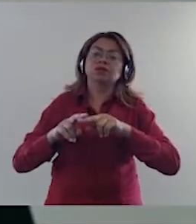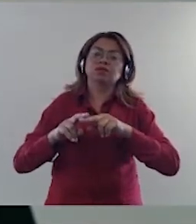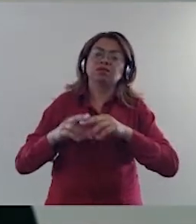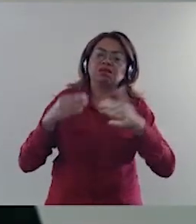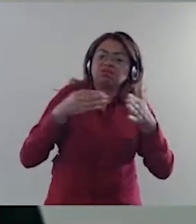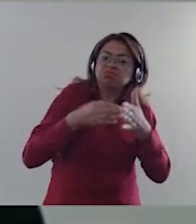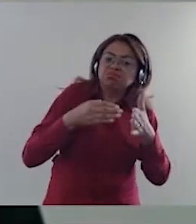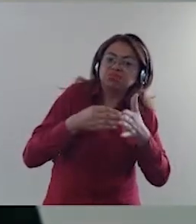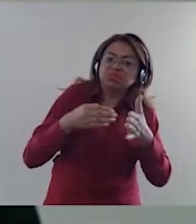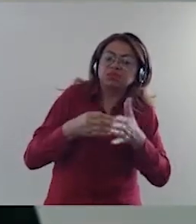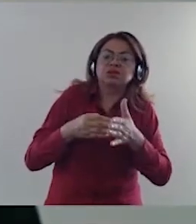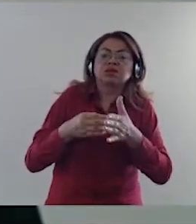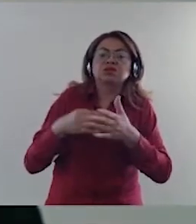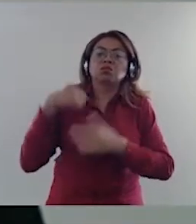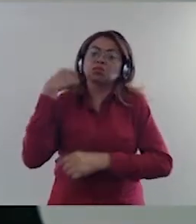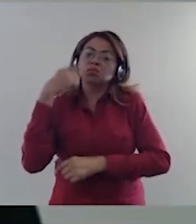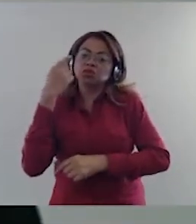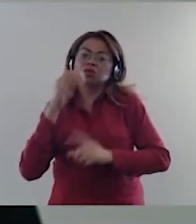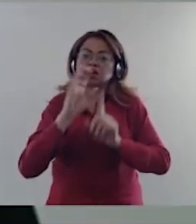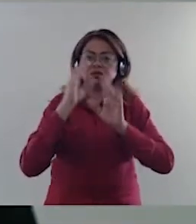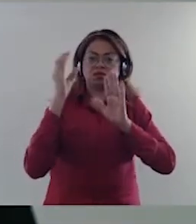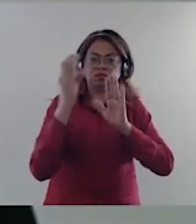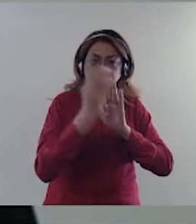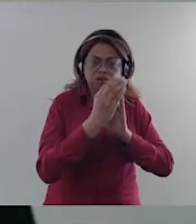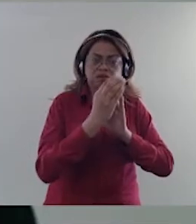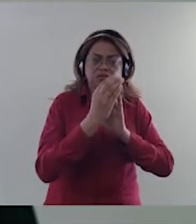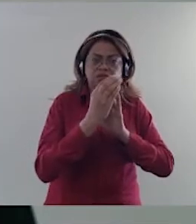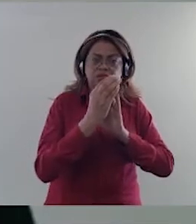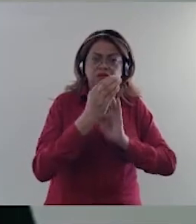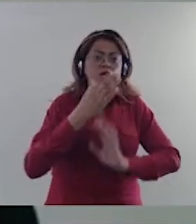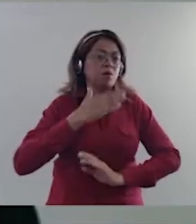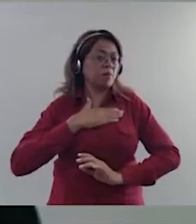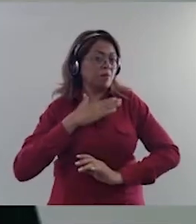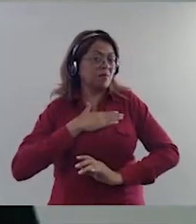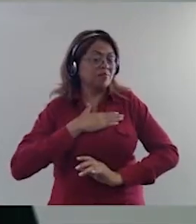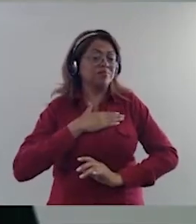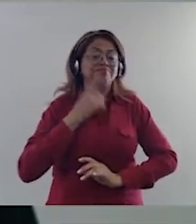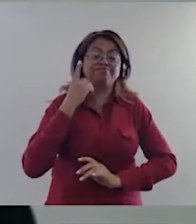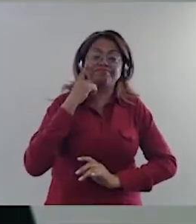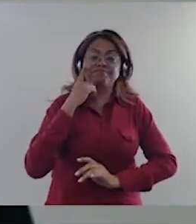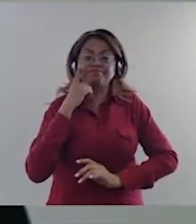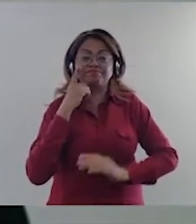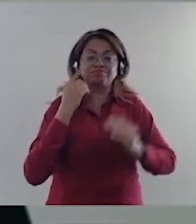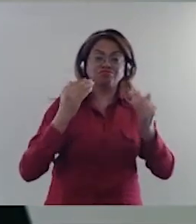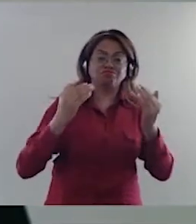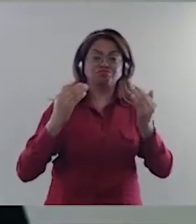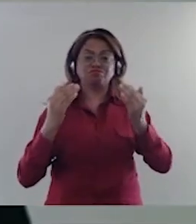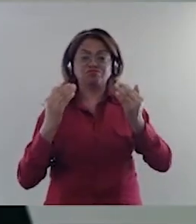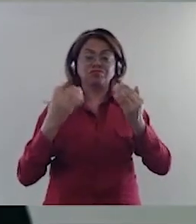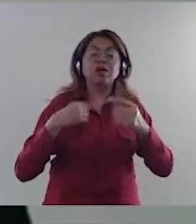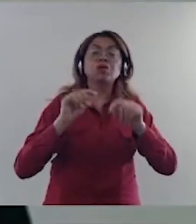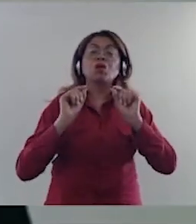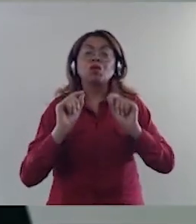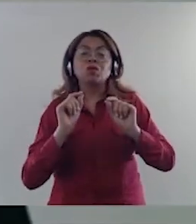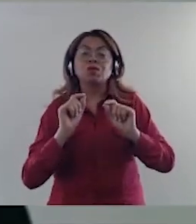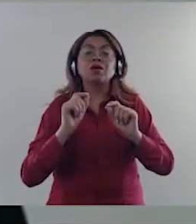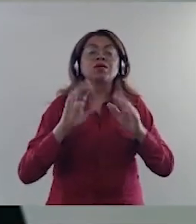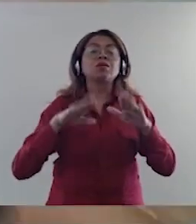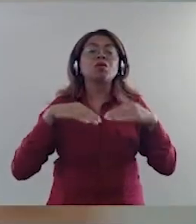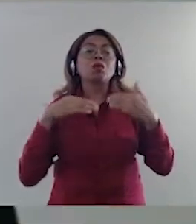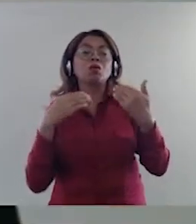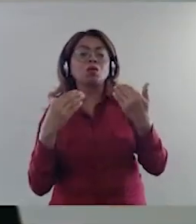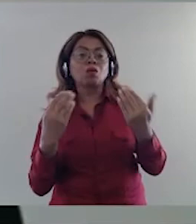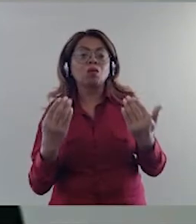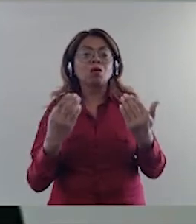civilistas. Para mim, é um conflito latente entre a primazia dos interesses